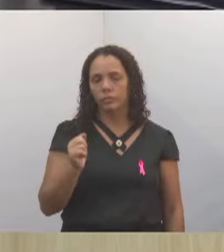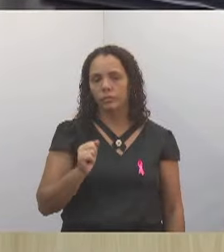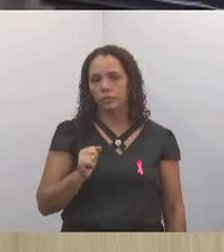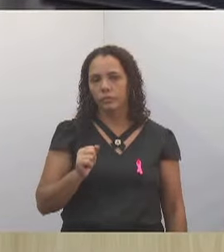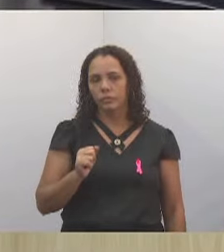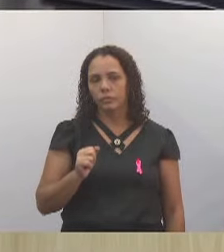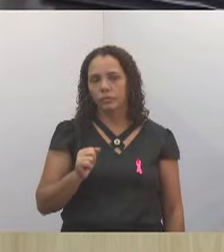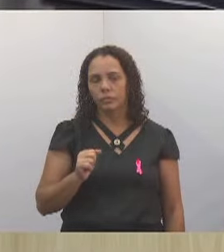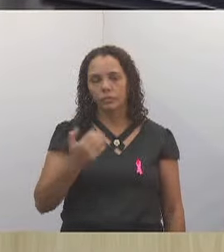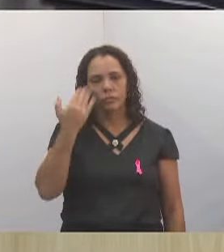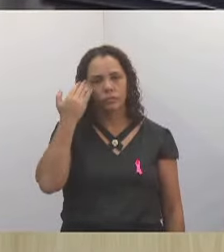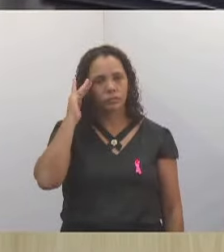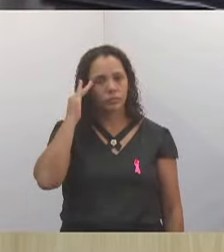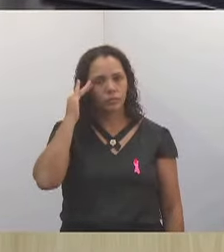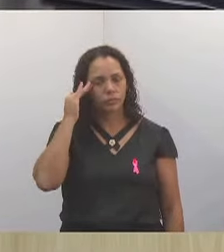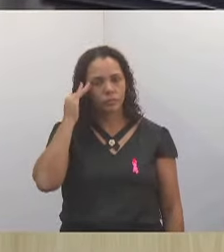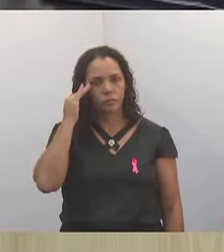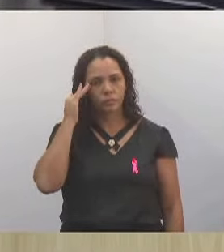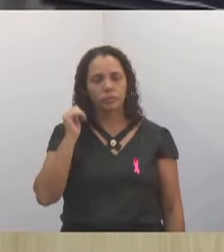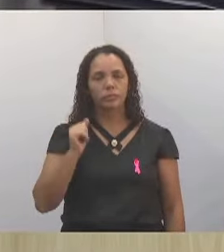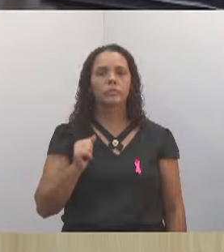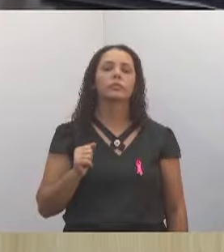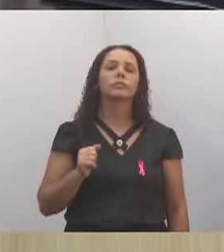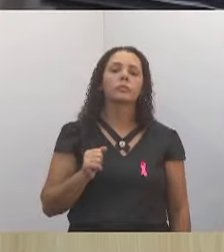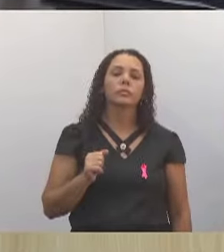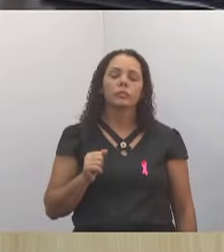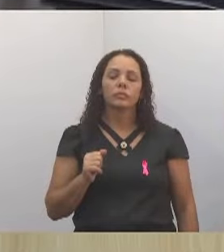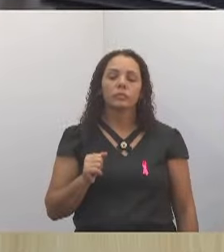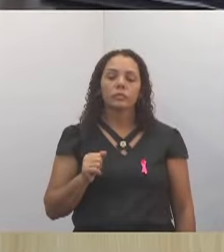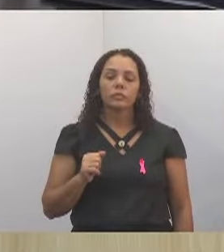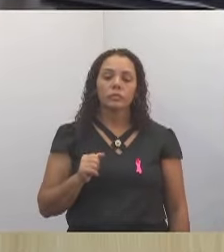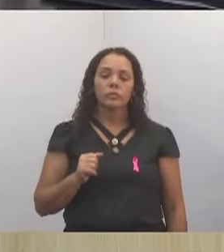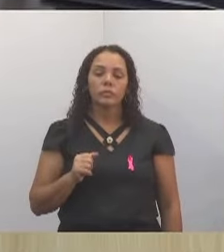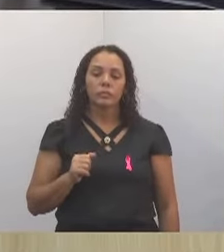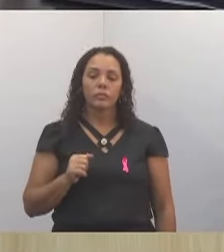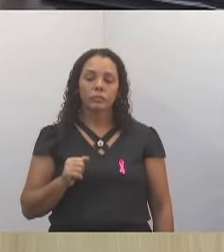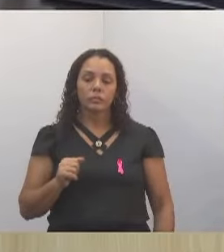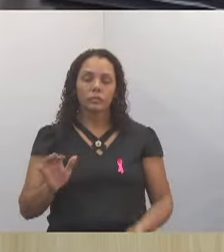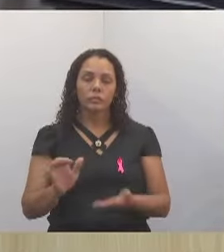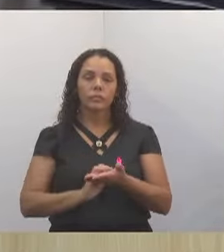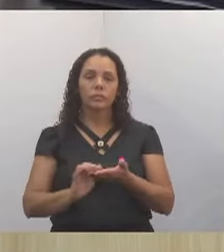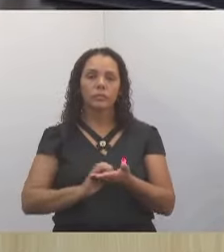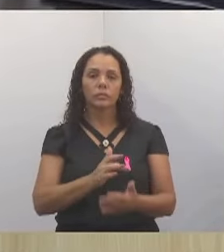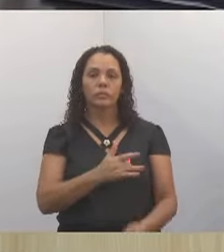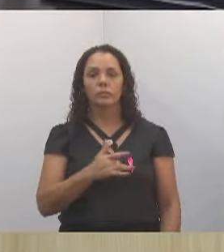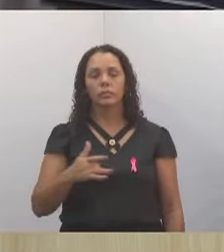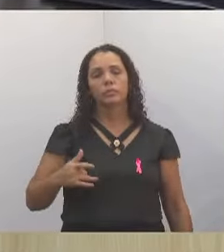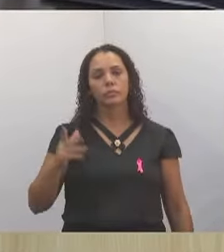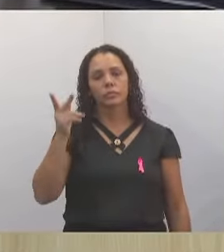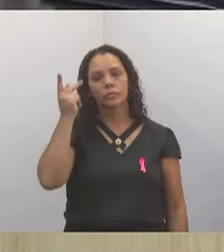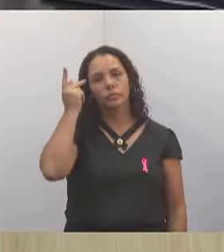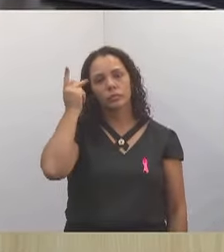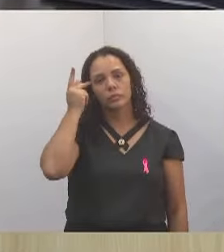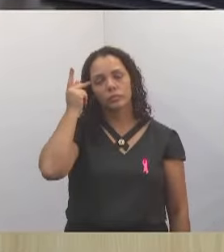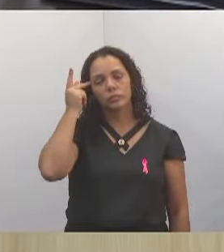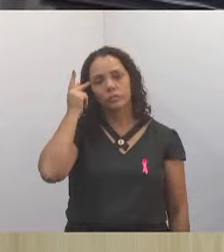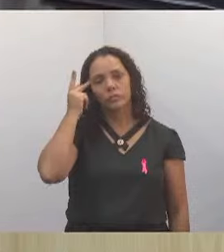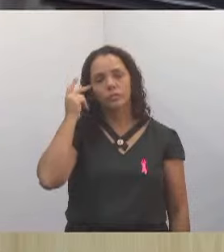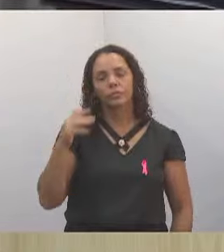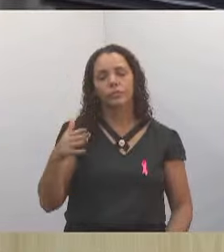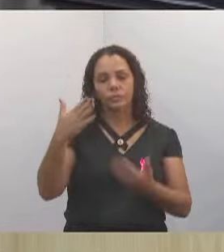dessa Secretaria do Estado de São Paulo, de Saúde do Estado de São Paulo, e